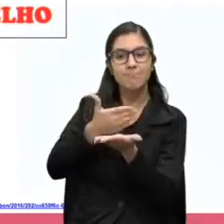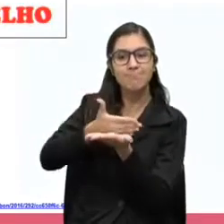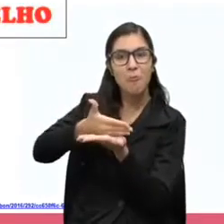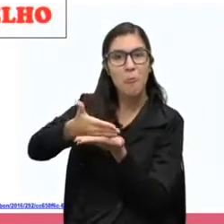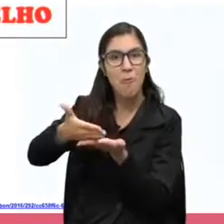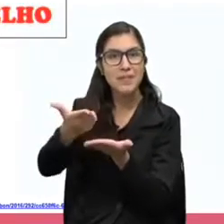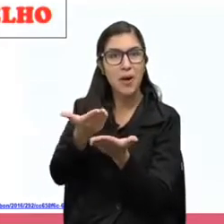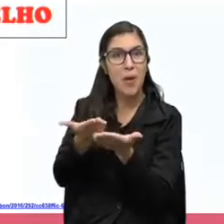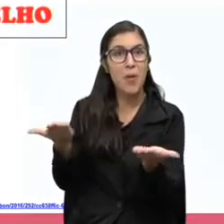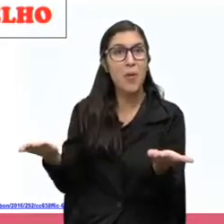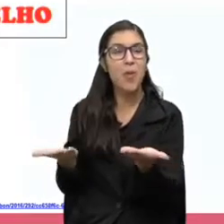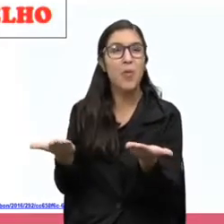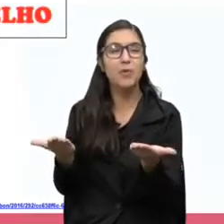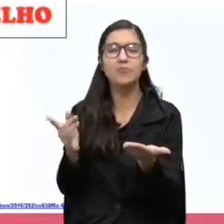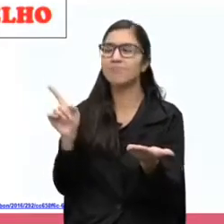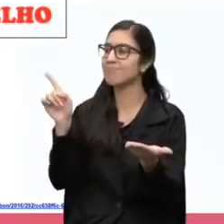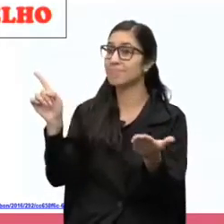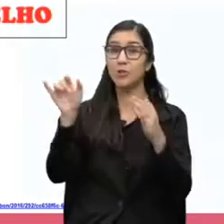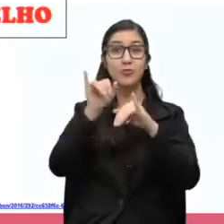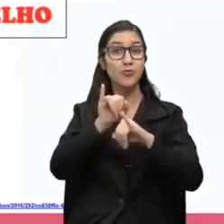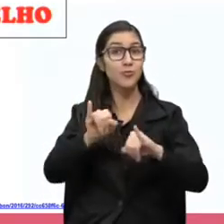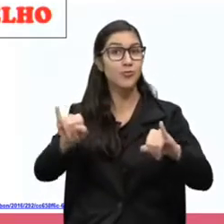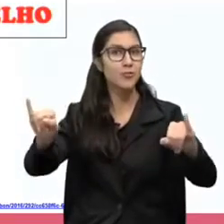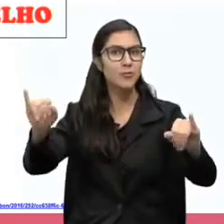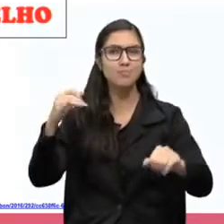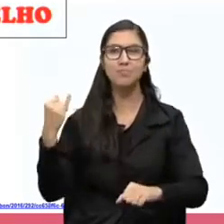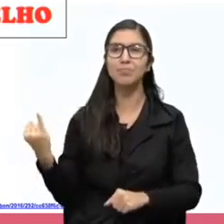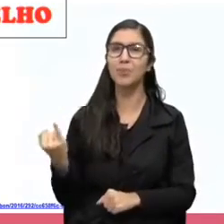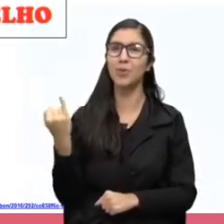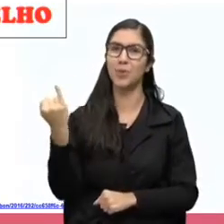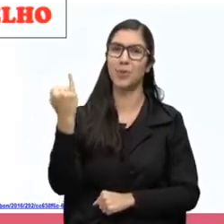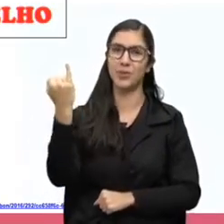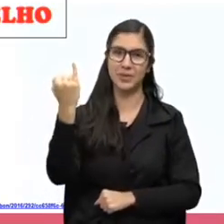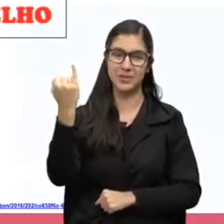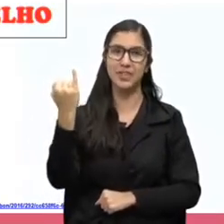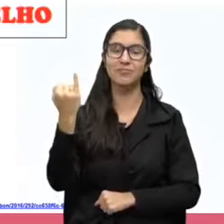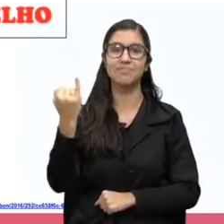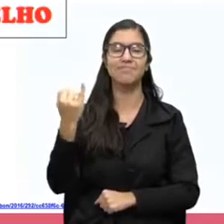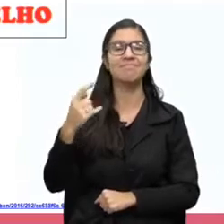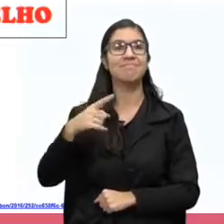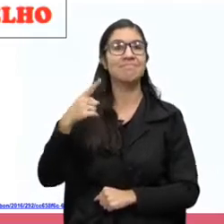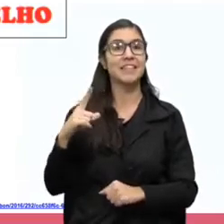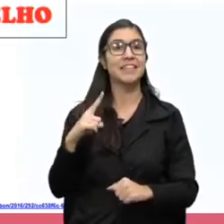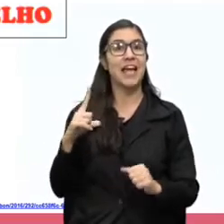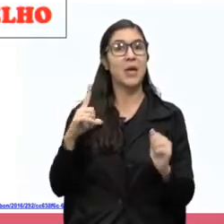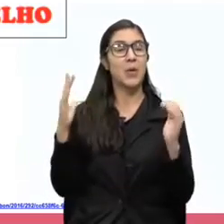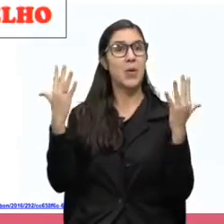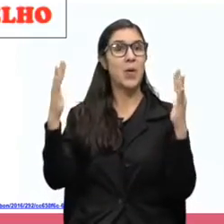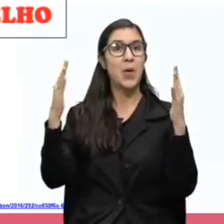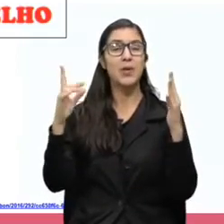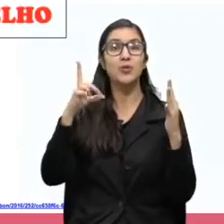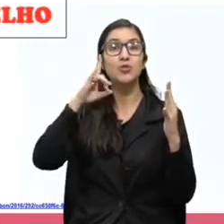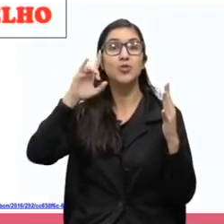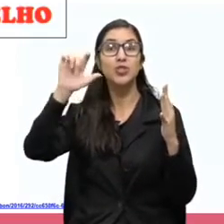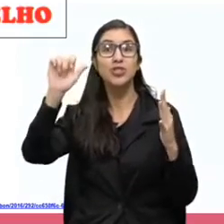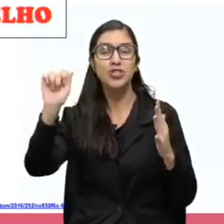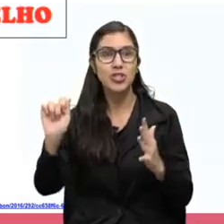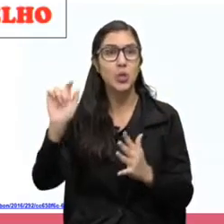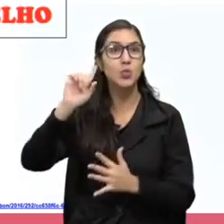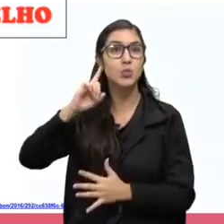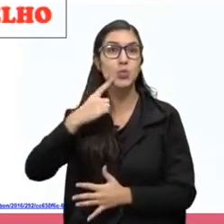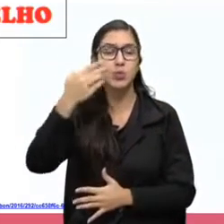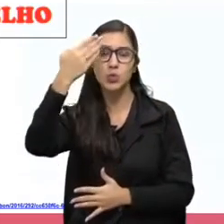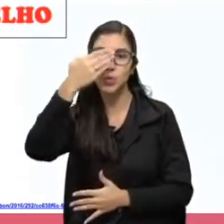nossa aula com uma divulgação extremamente importante, que nós comemoramos o dia da surdo-cegueira